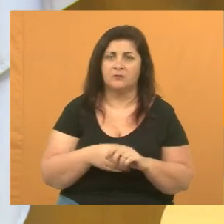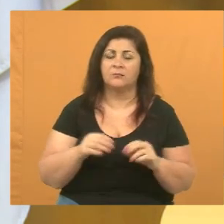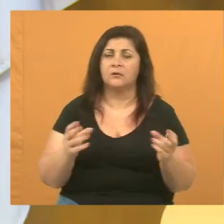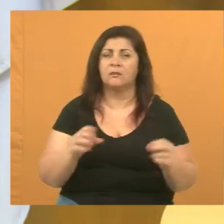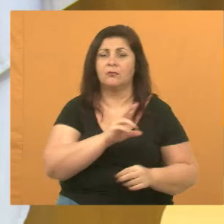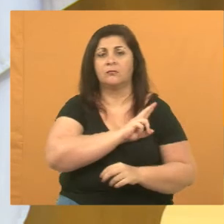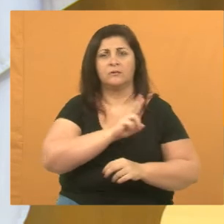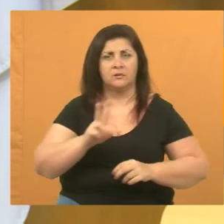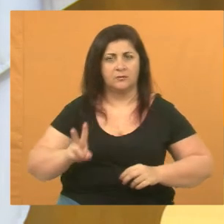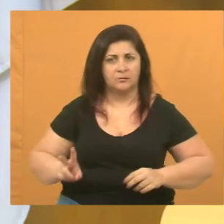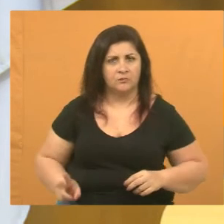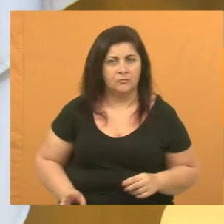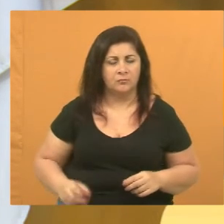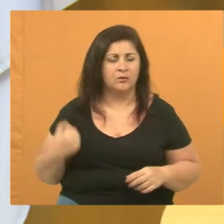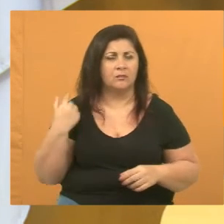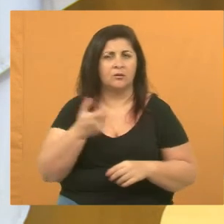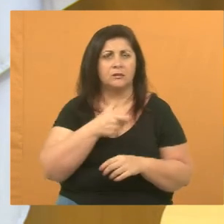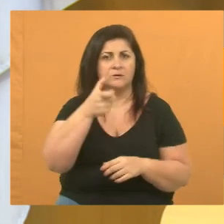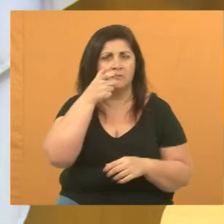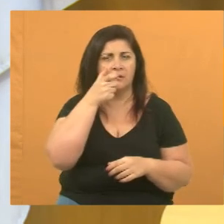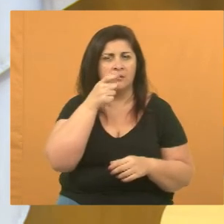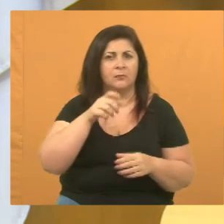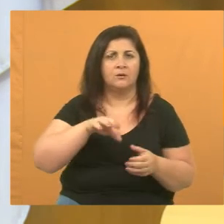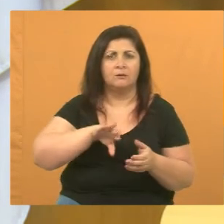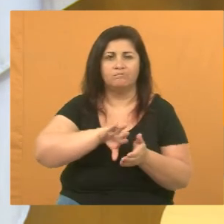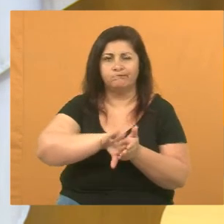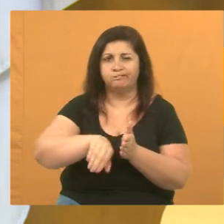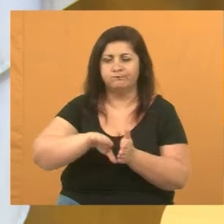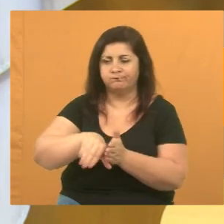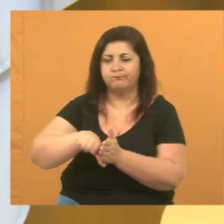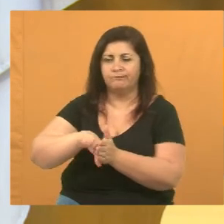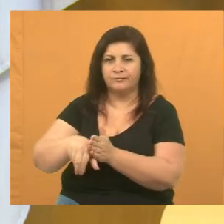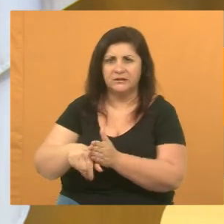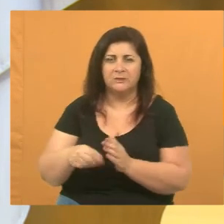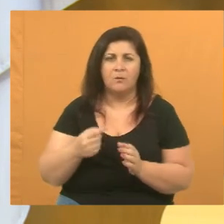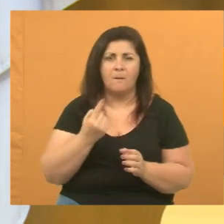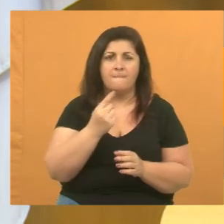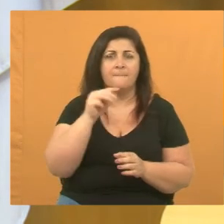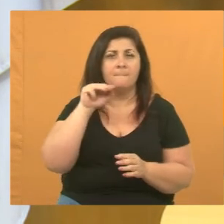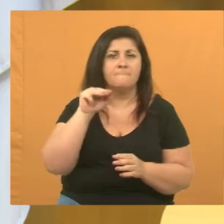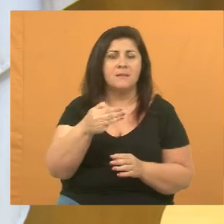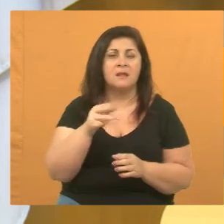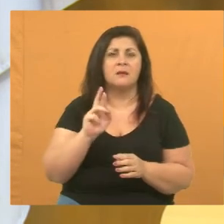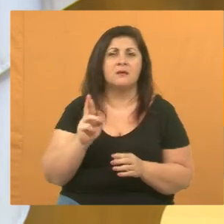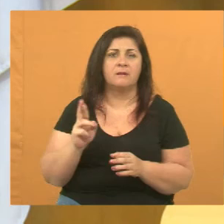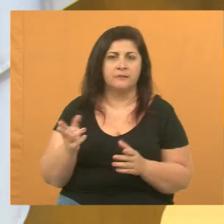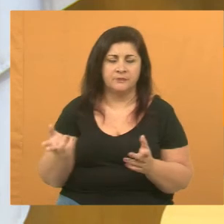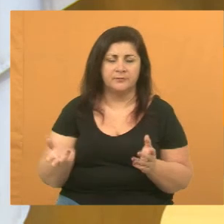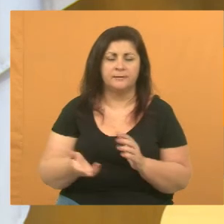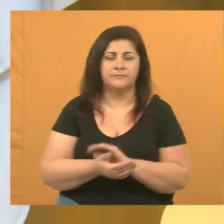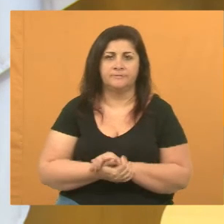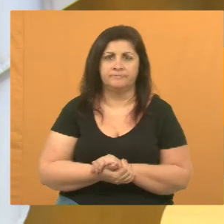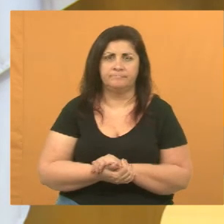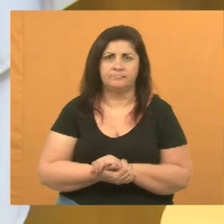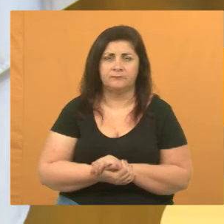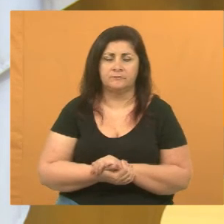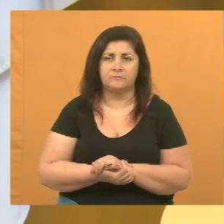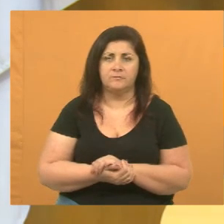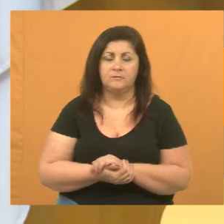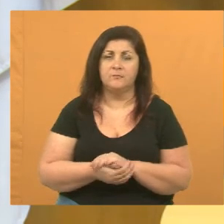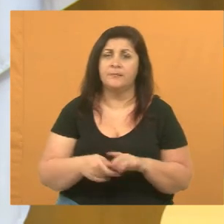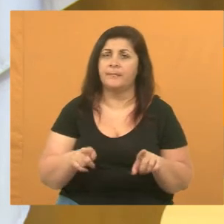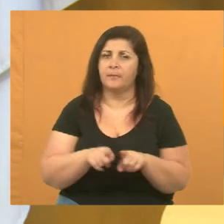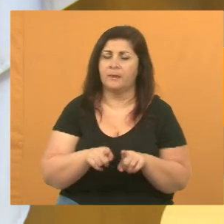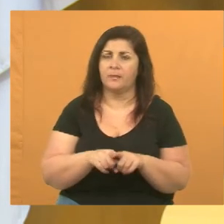vereadores, onde apuramos desvio de mais de R$ 1.200.000 com a limpeza e capina de terrenos. E,